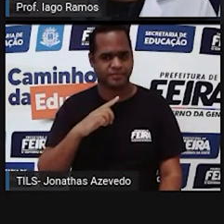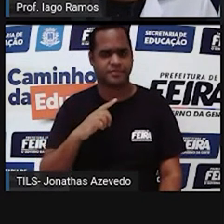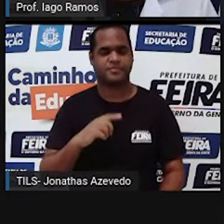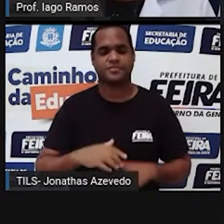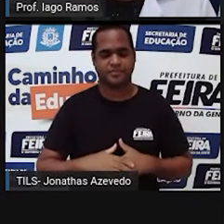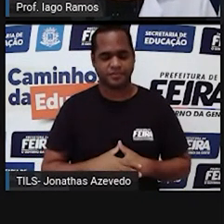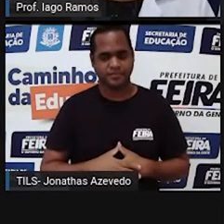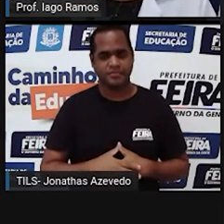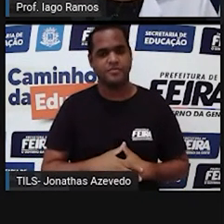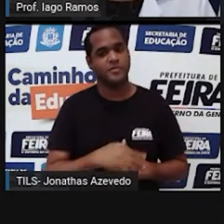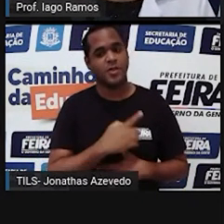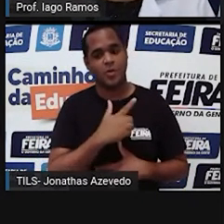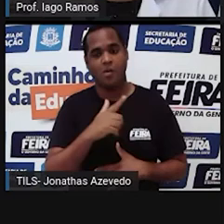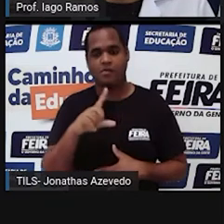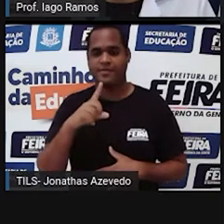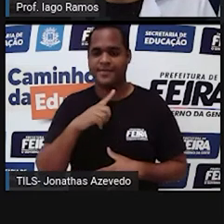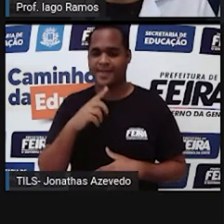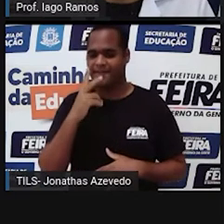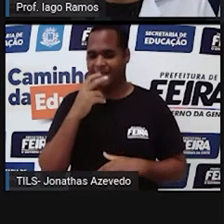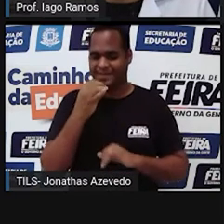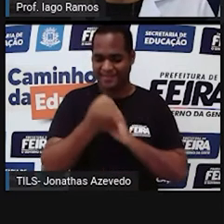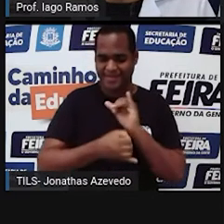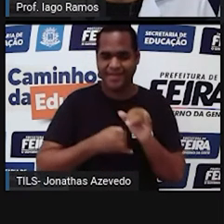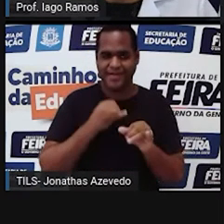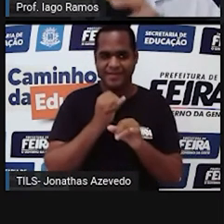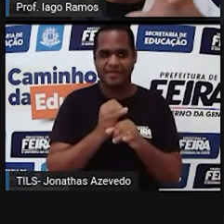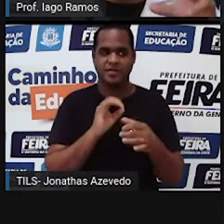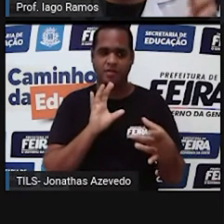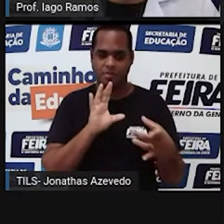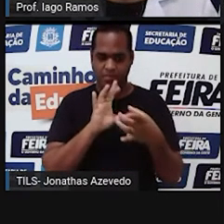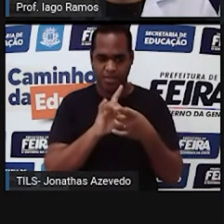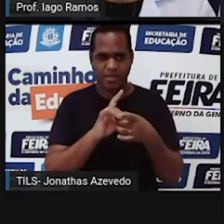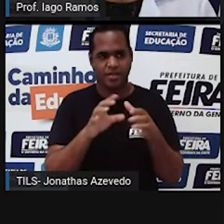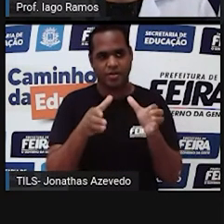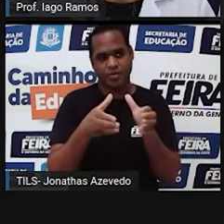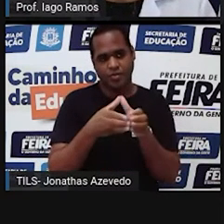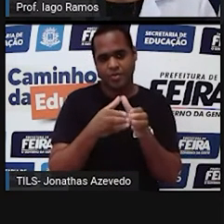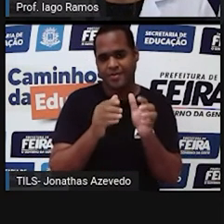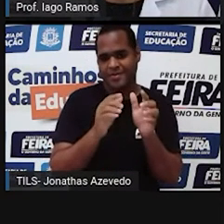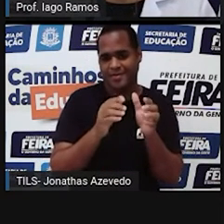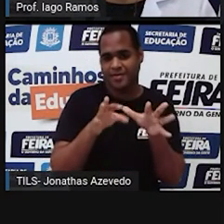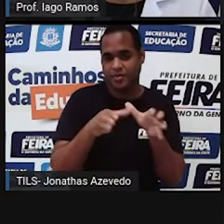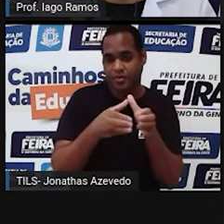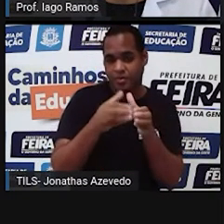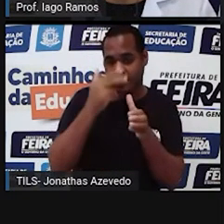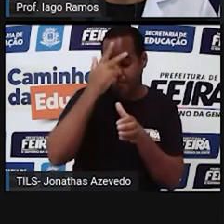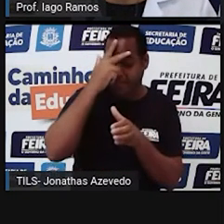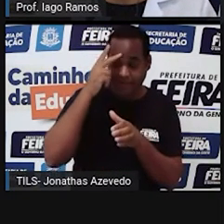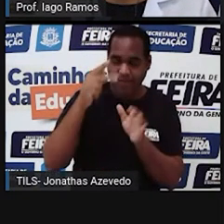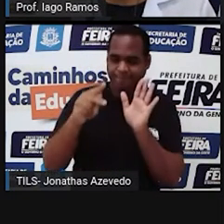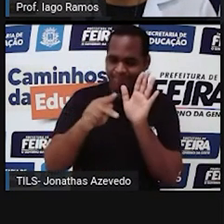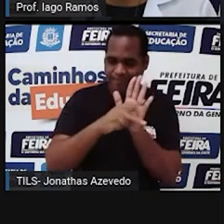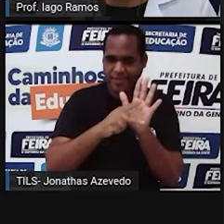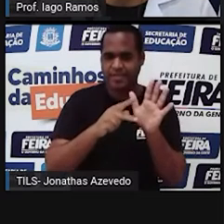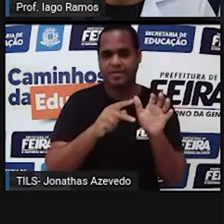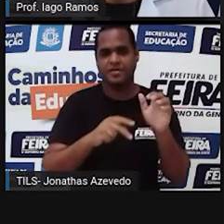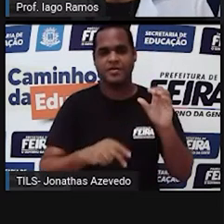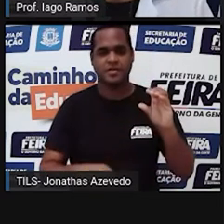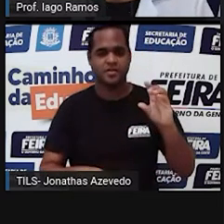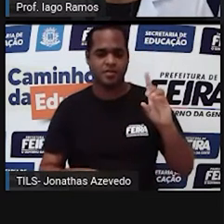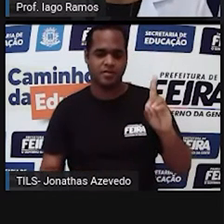No entanto, os níveis de conectividade desse grupo, né, dessas pessoas que fazem parte dessas